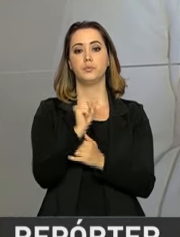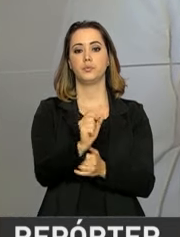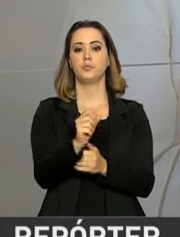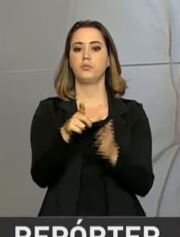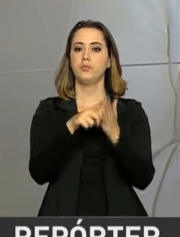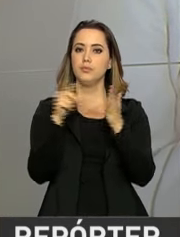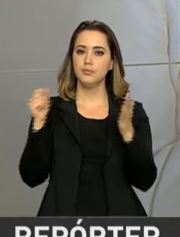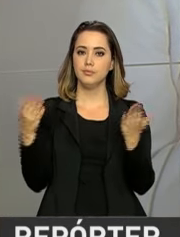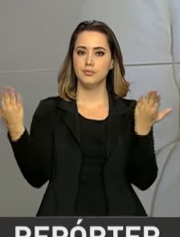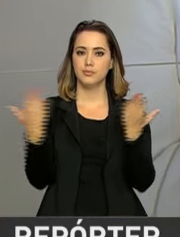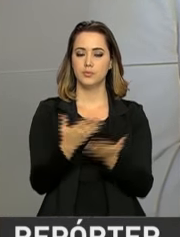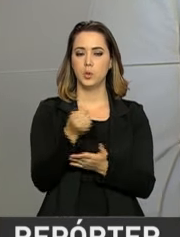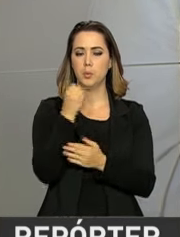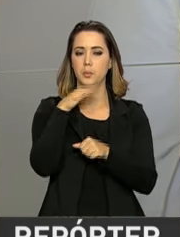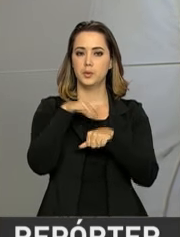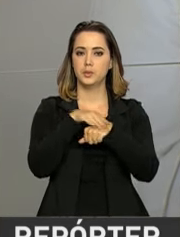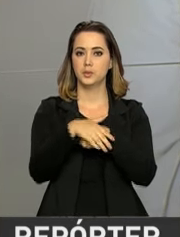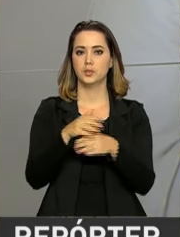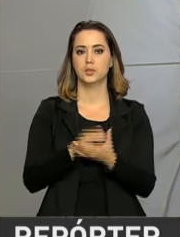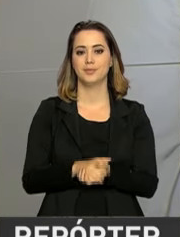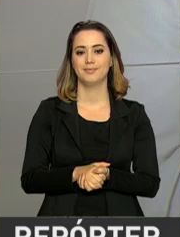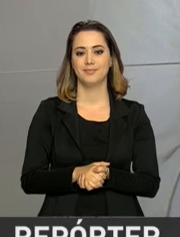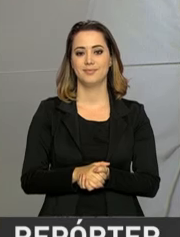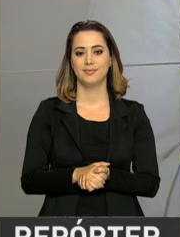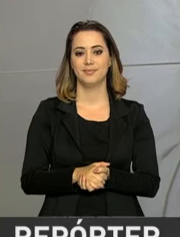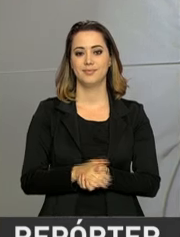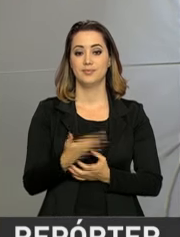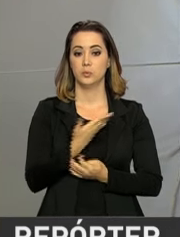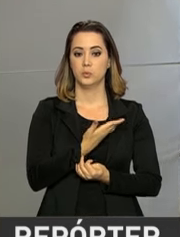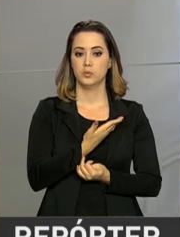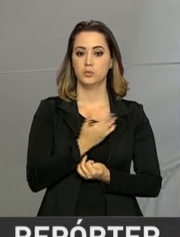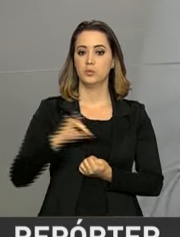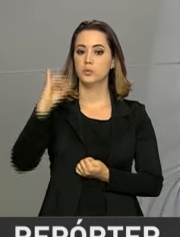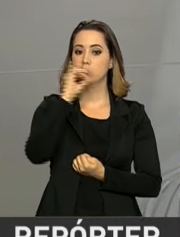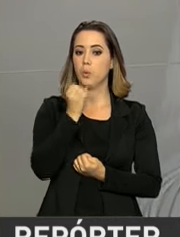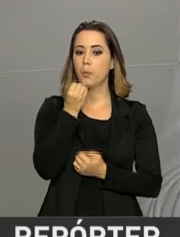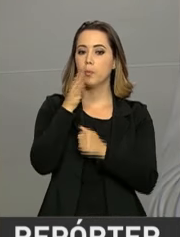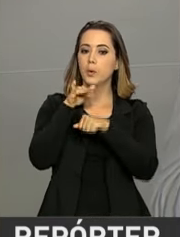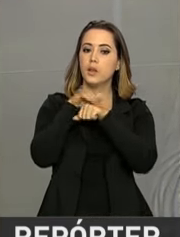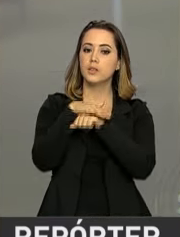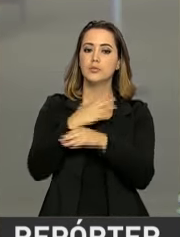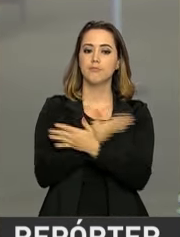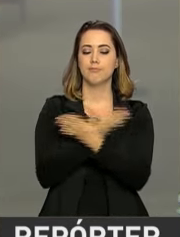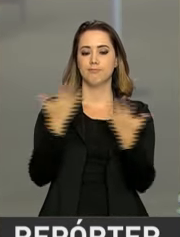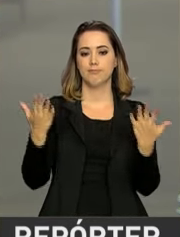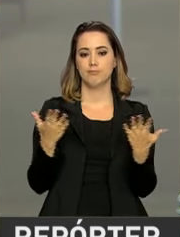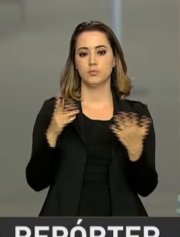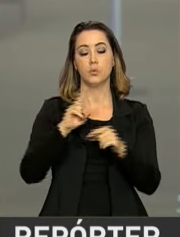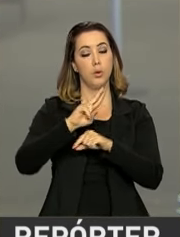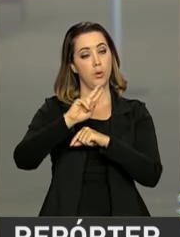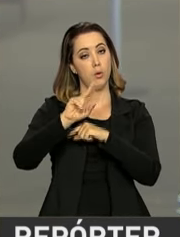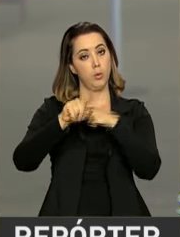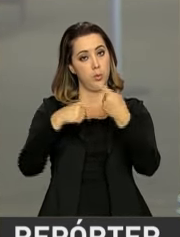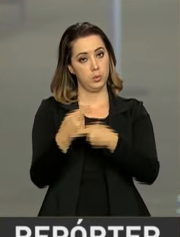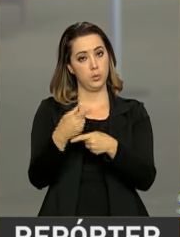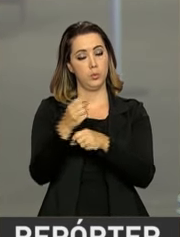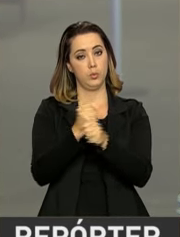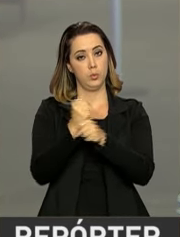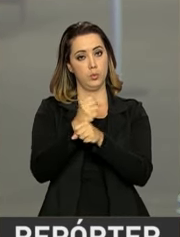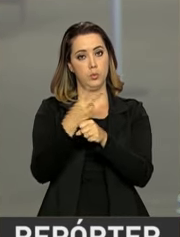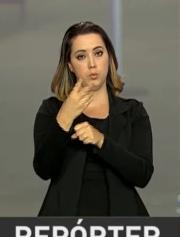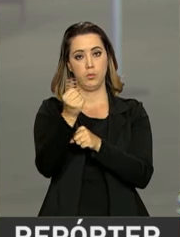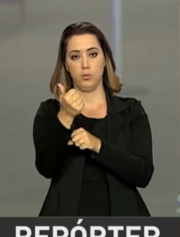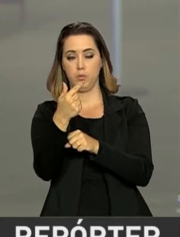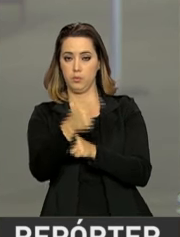tem as informações pra gente Boa noite Luana Olá José Luiz Boa noite Boa noite a todos para 2017 a projeção de